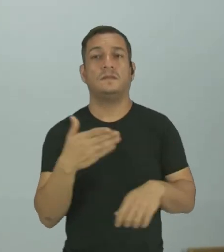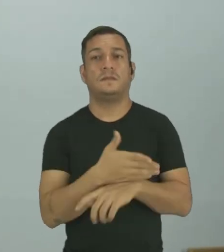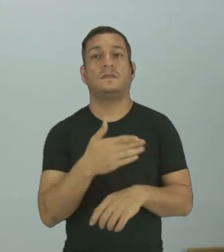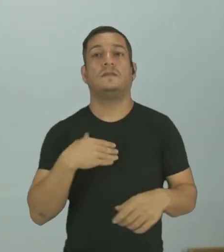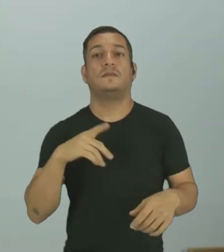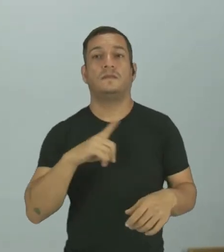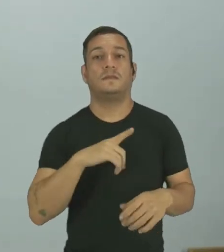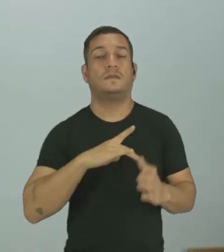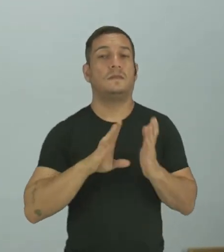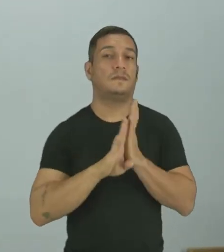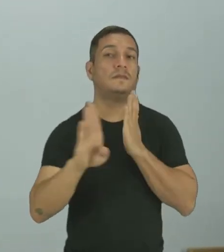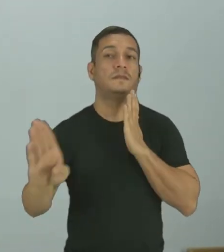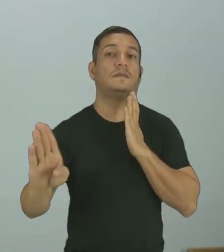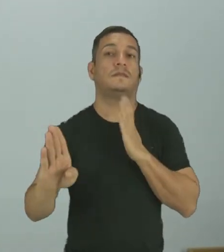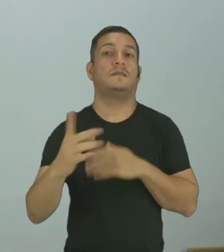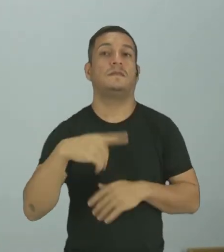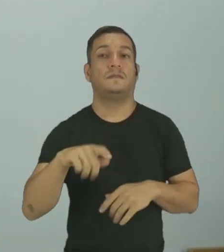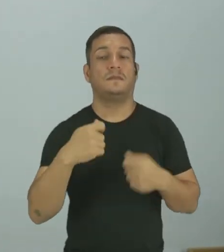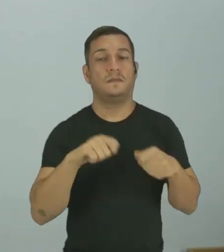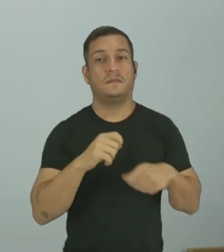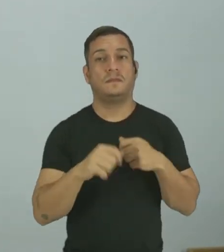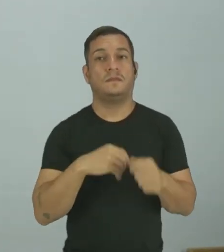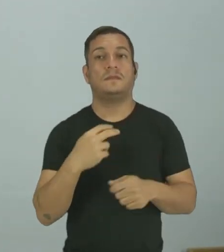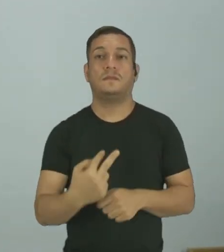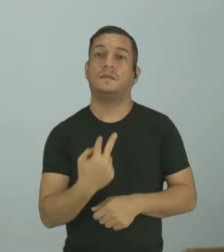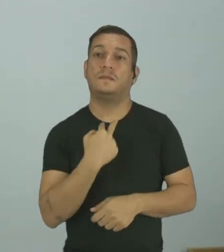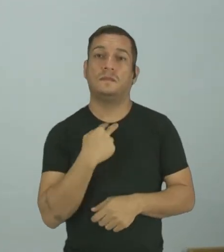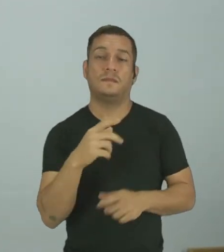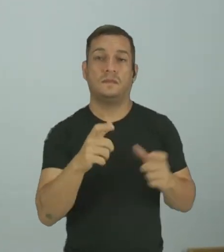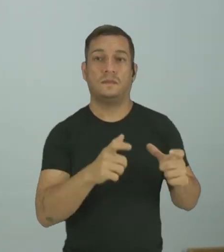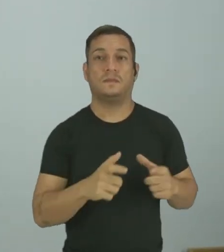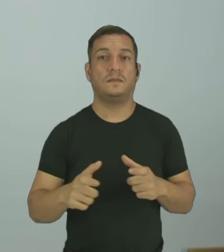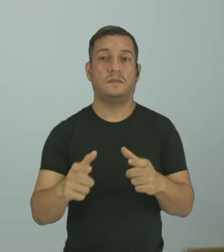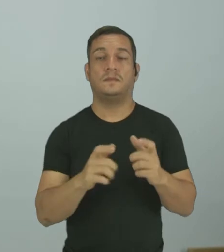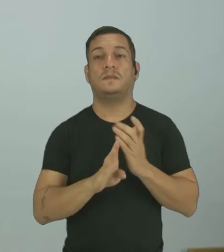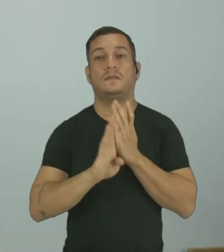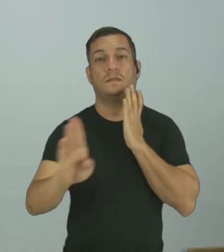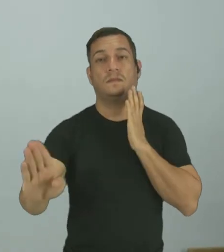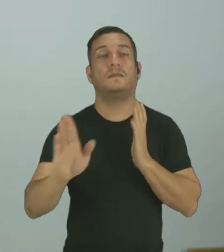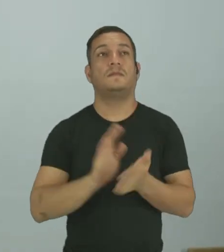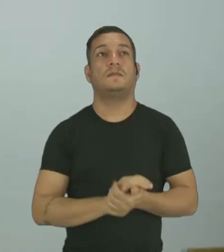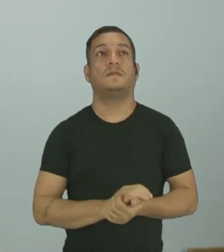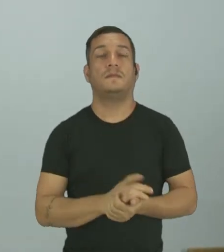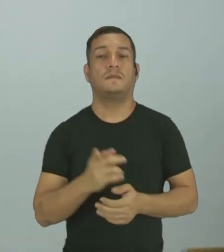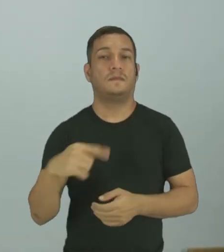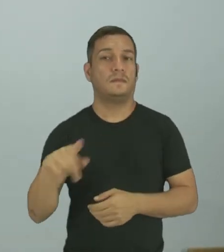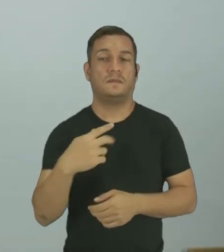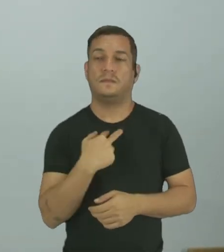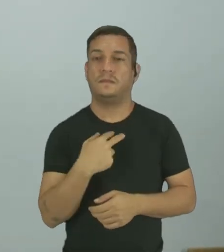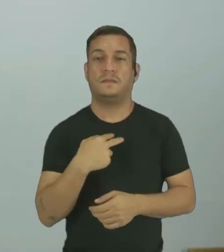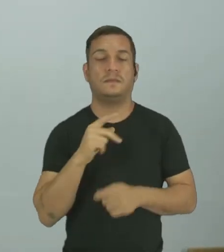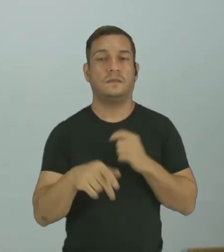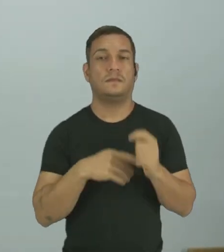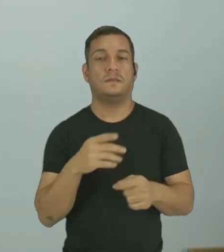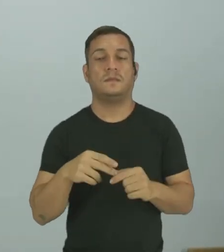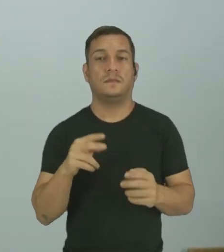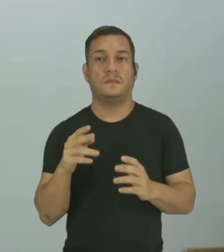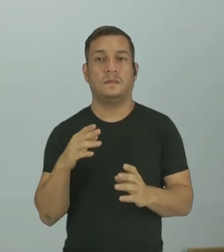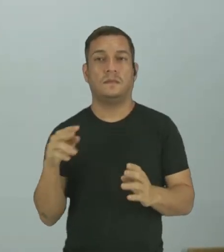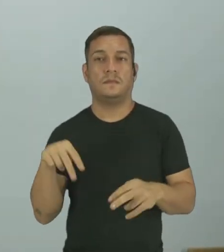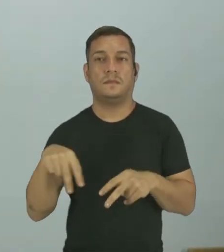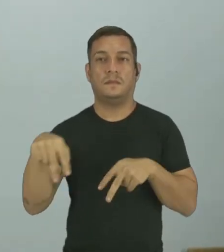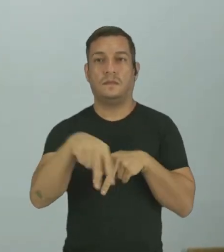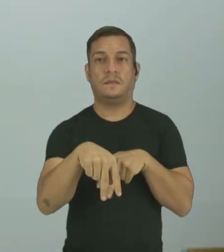e tenha fila. Você deve ocupar o seu lugar na fila. Você não deve avançar a vez na